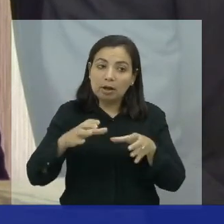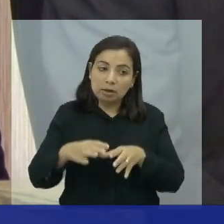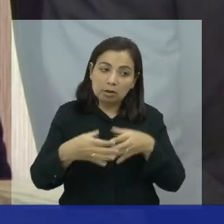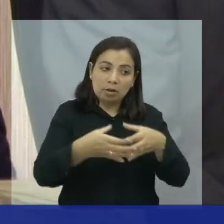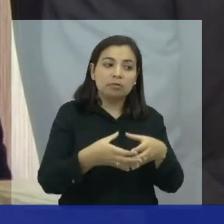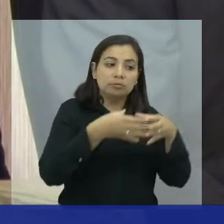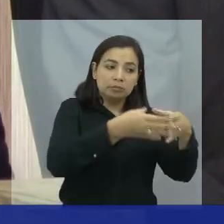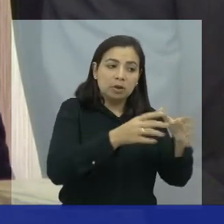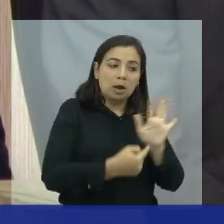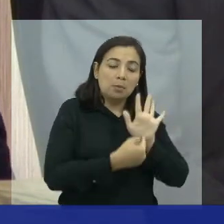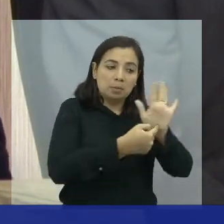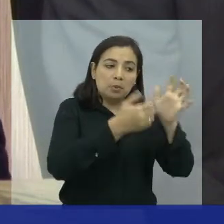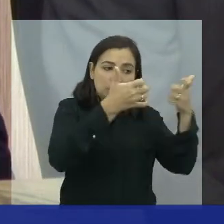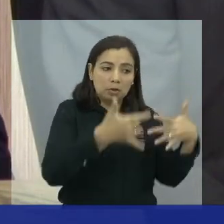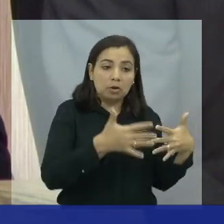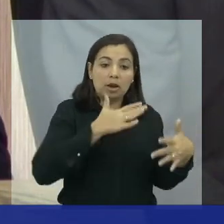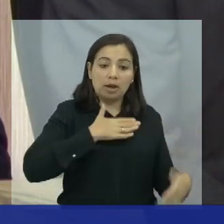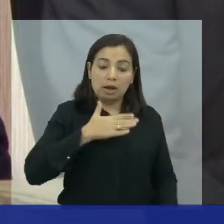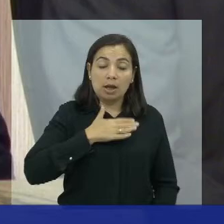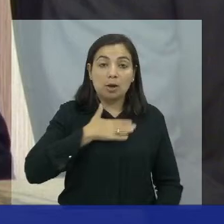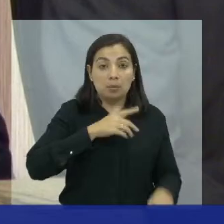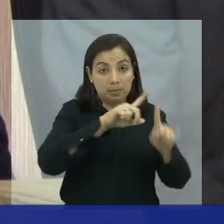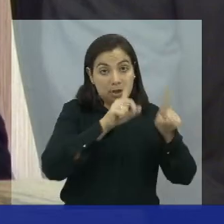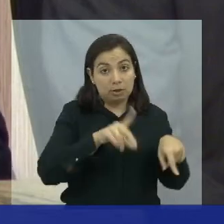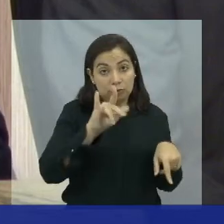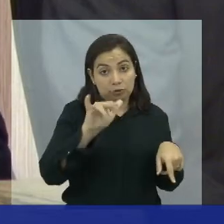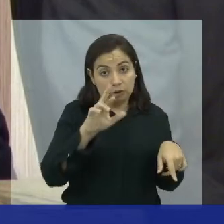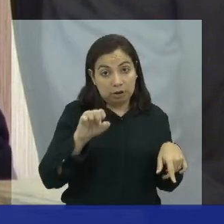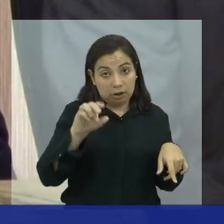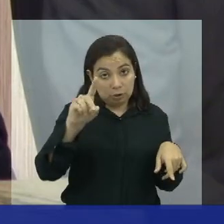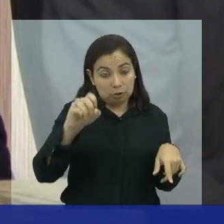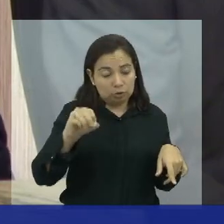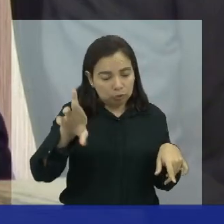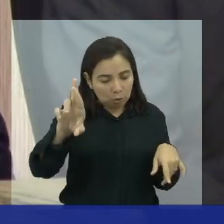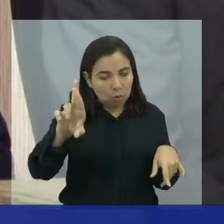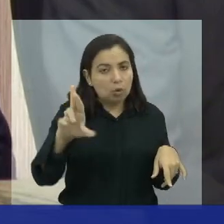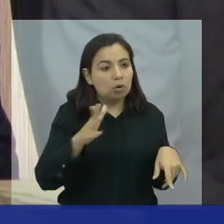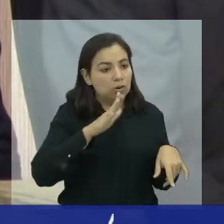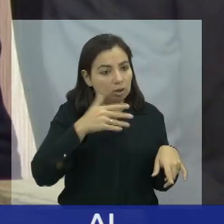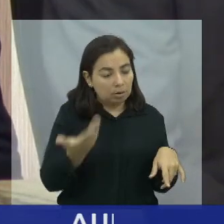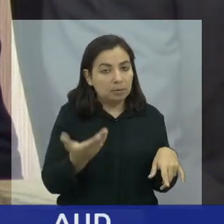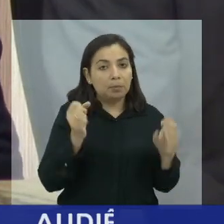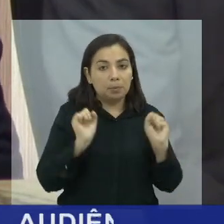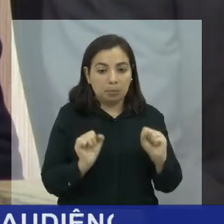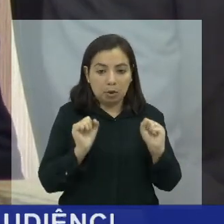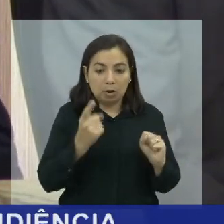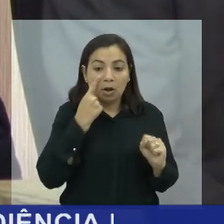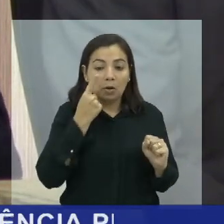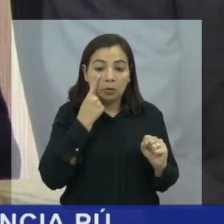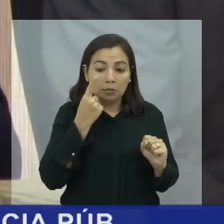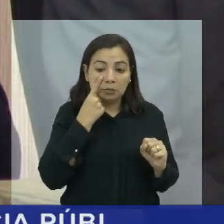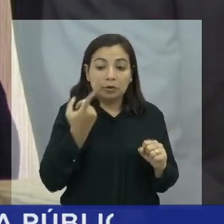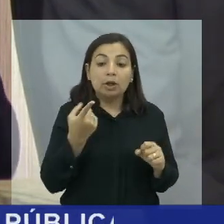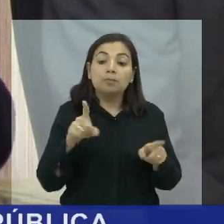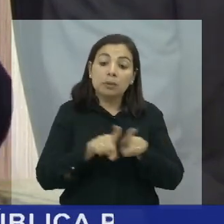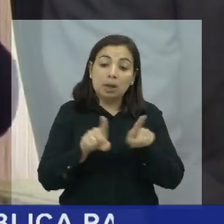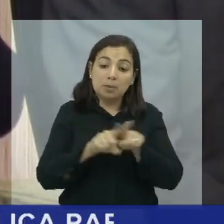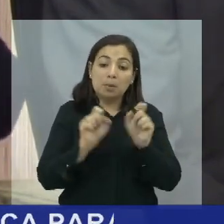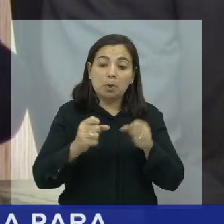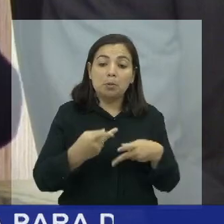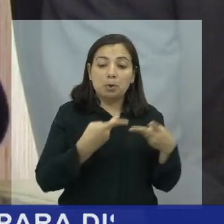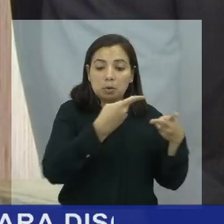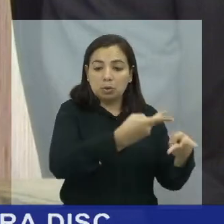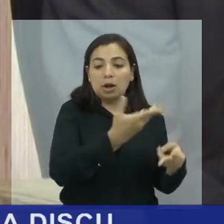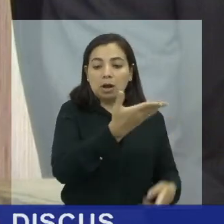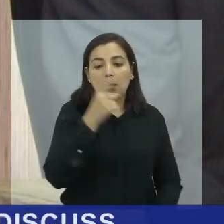presidida por mim, mas especificamente em relação a essa matéria. Se quiserem procurar a comissão, sugiro que procurem o vereador Renan Colares, e